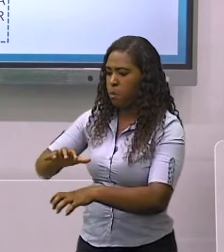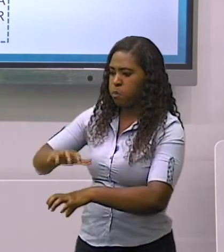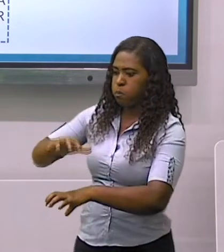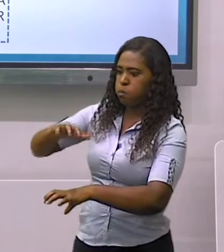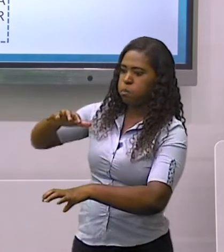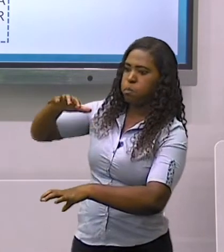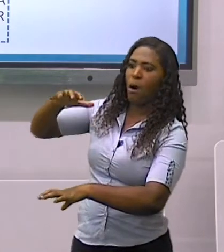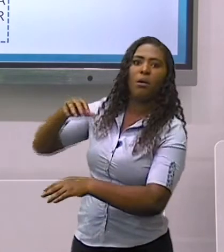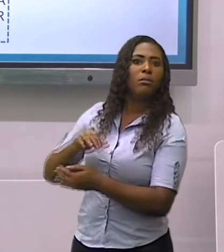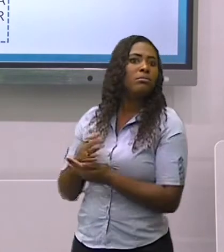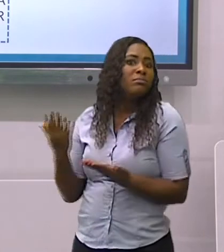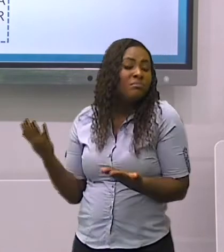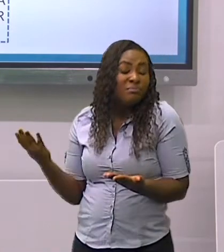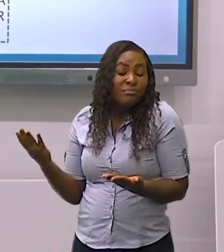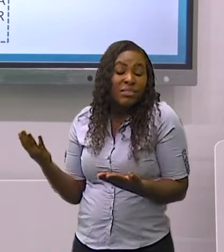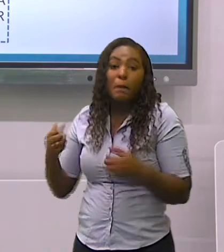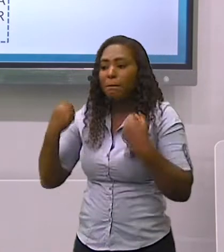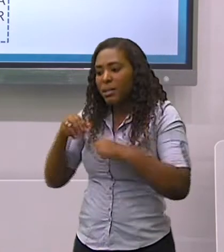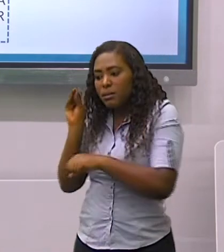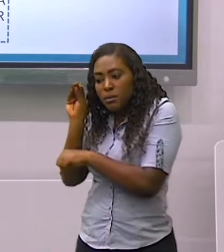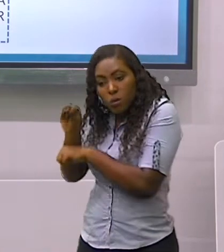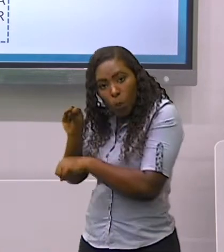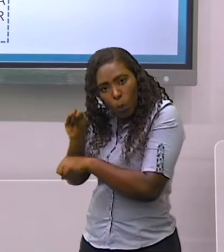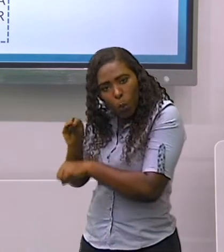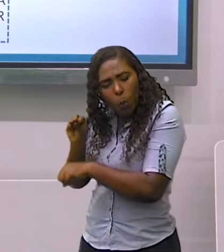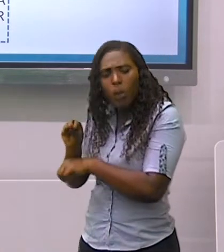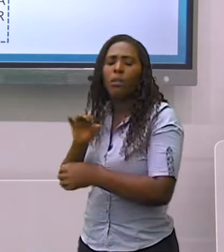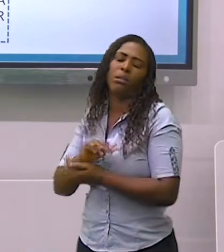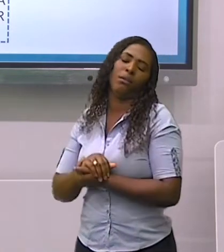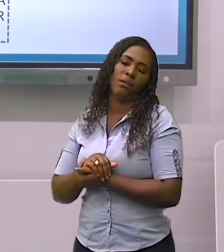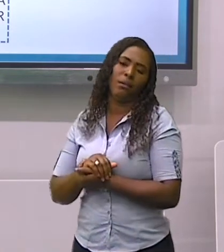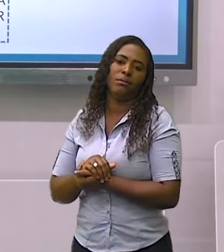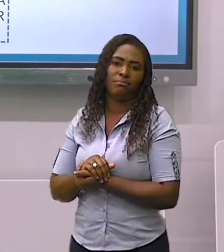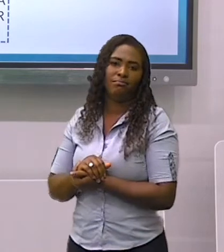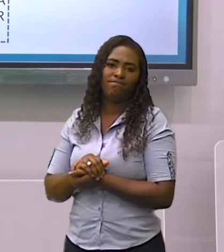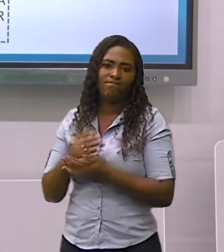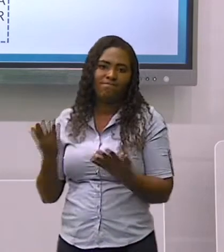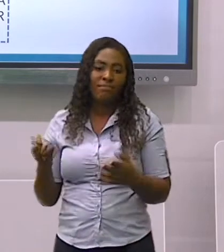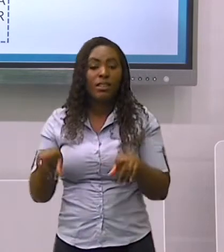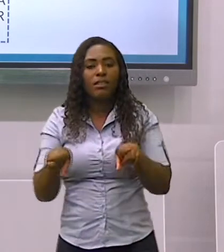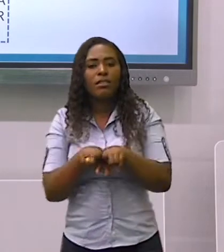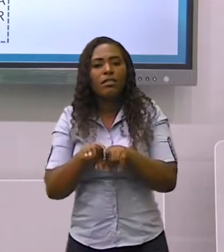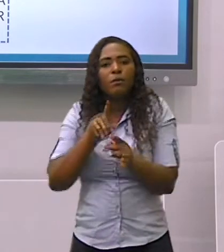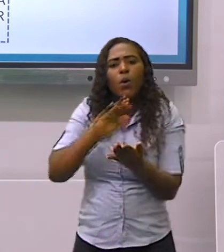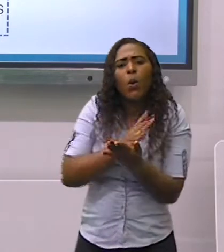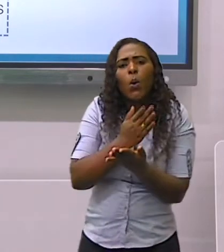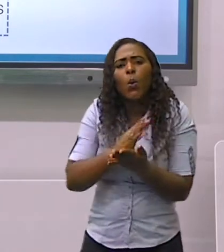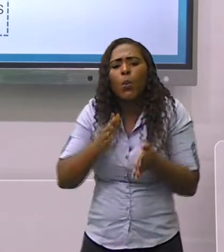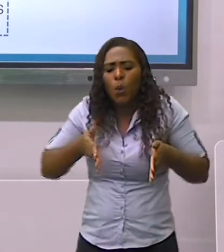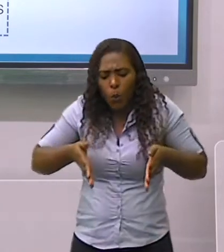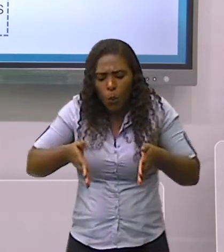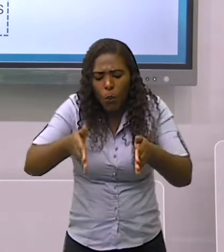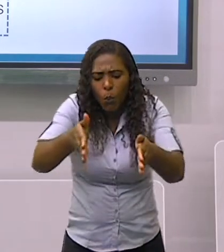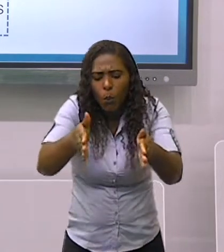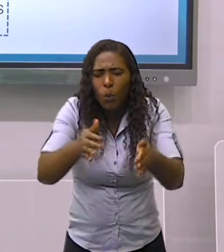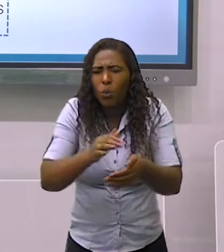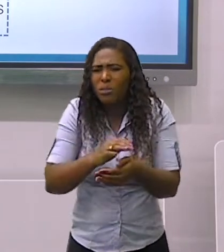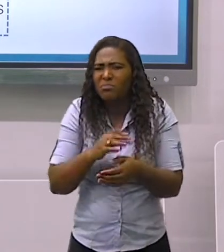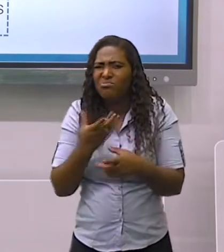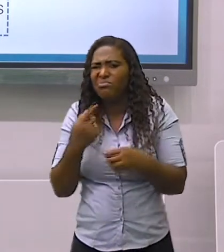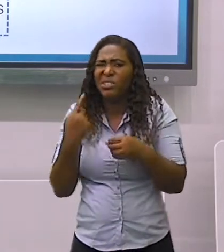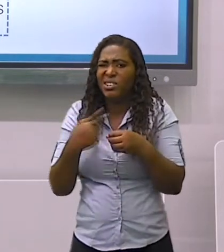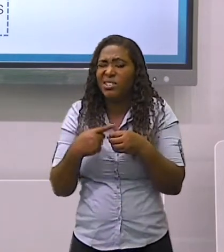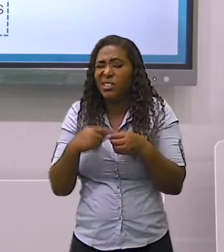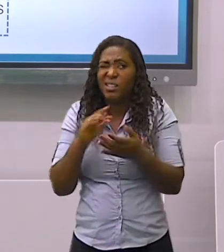pelos nossos ambientes. Algumas ruas de certas cidades, voltar aqui para você